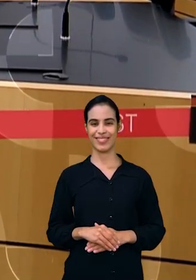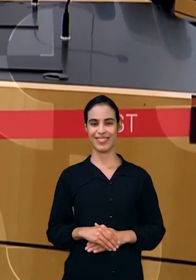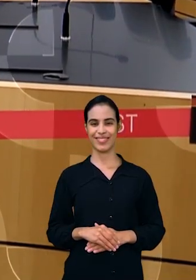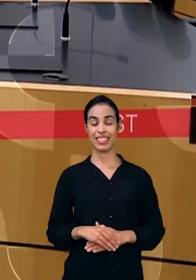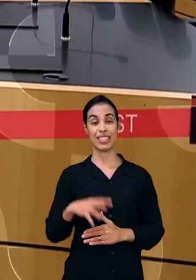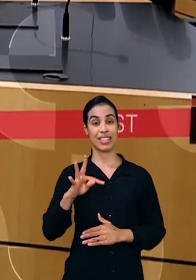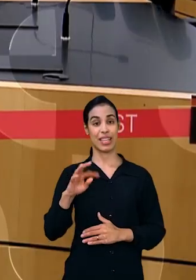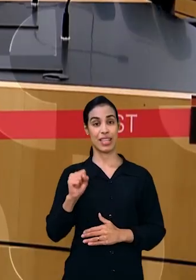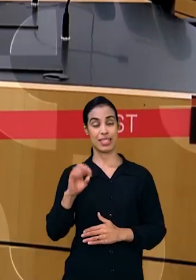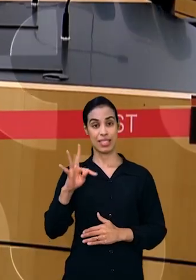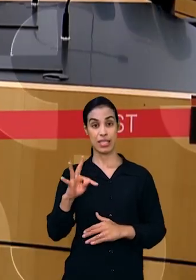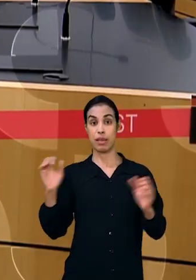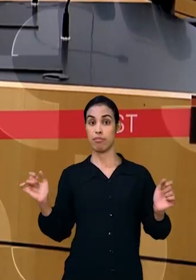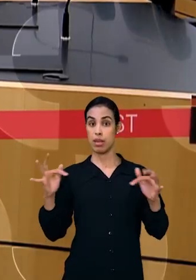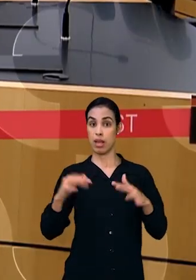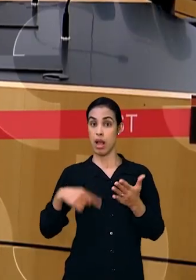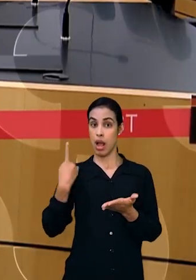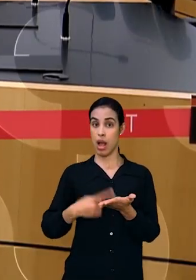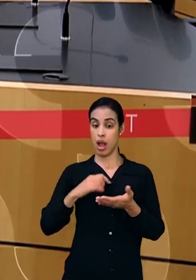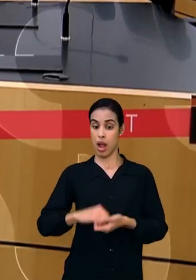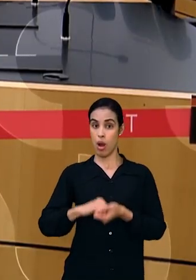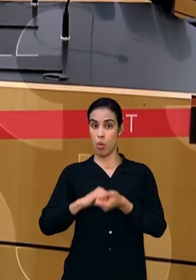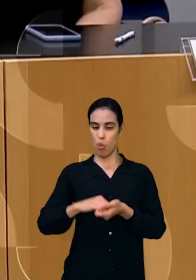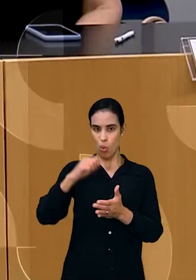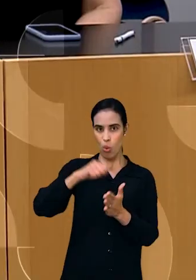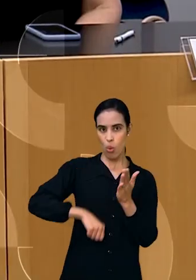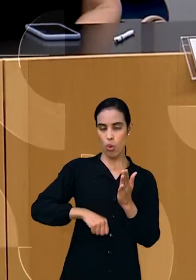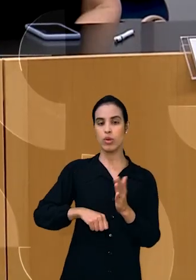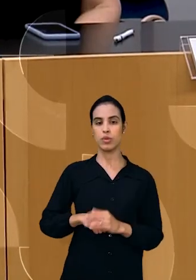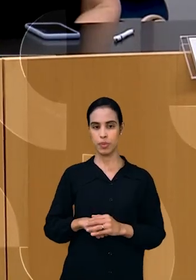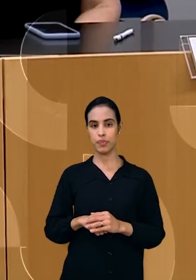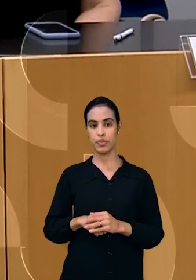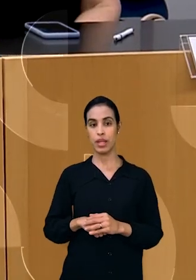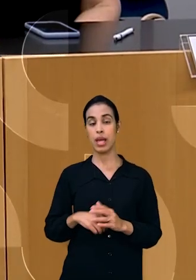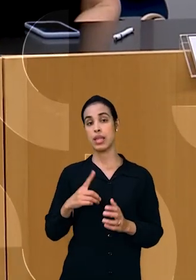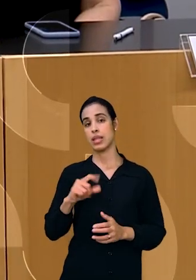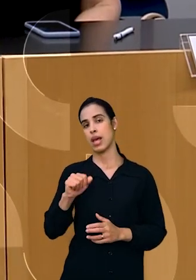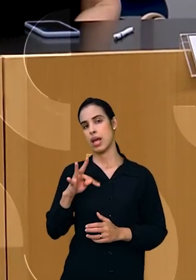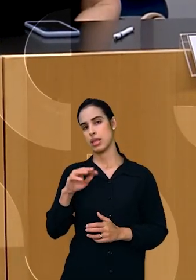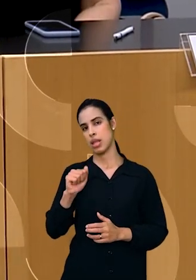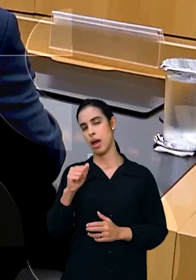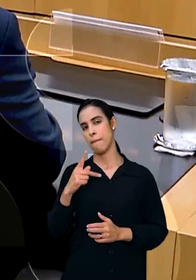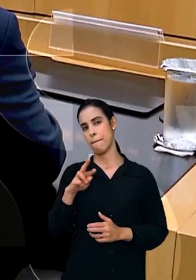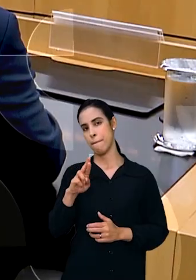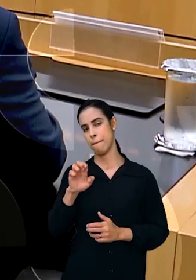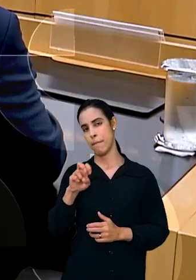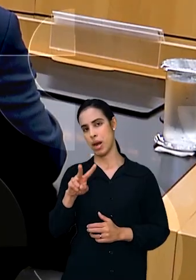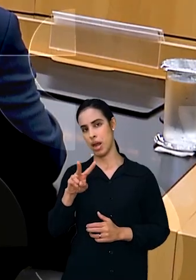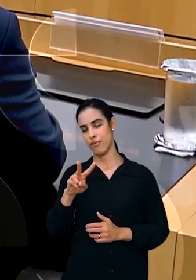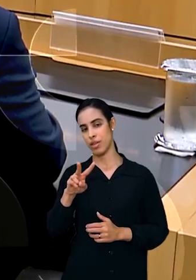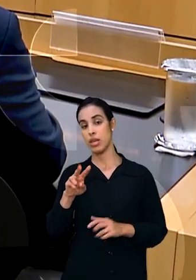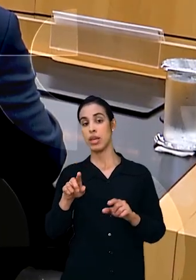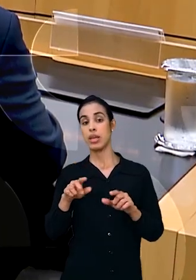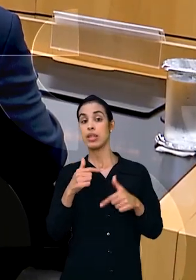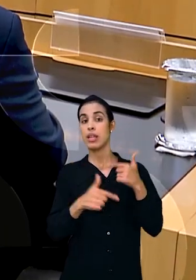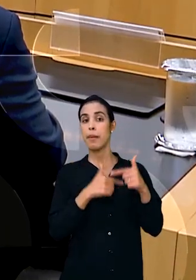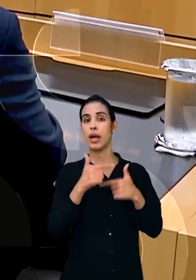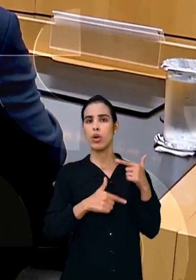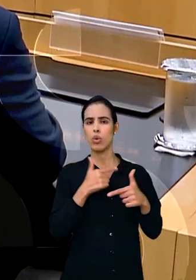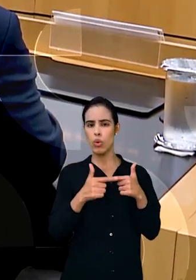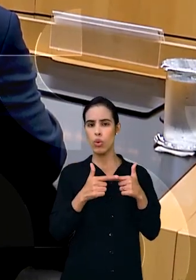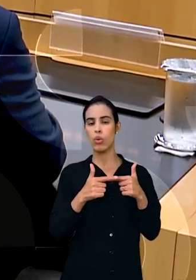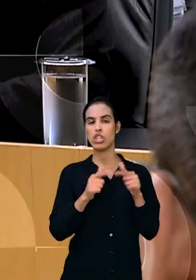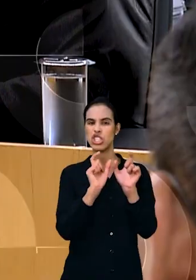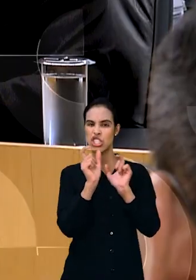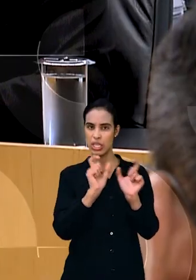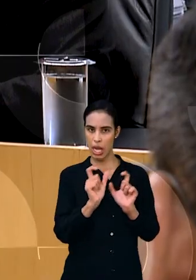O Tribunal Superior do Trabalho realizou audiência de assinatura de acordo coletivo entre a Dataprev e a Federação Nacional dos Trabalhadores